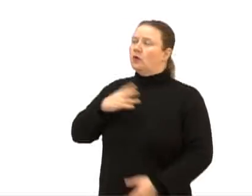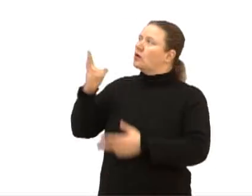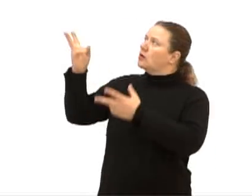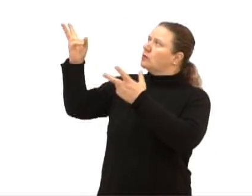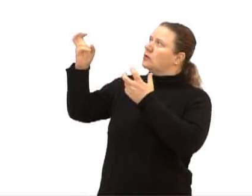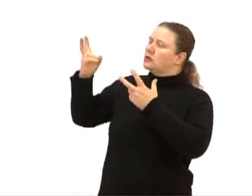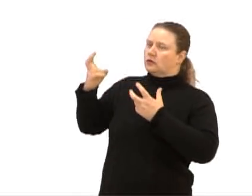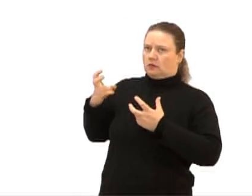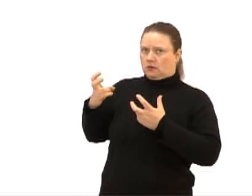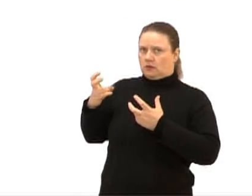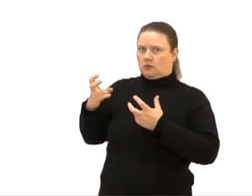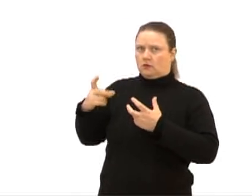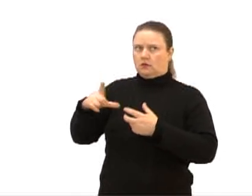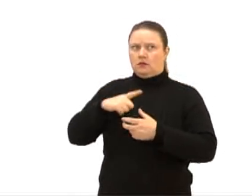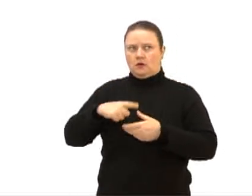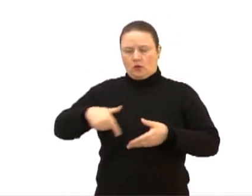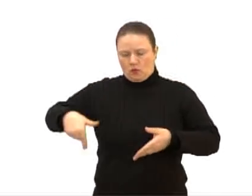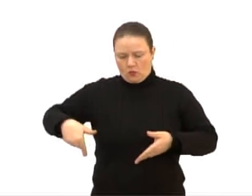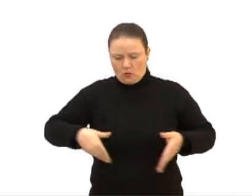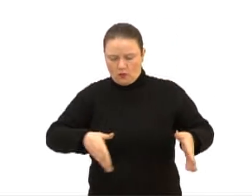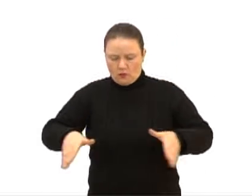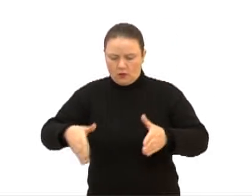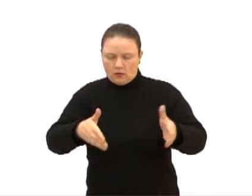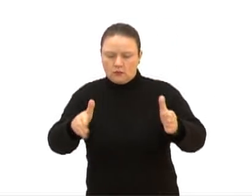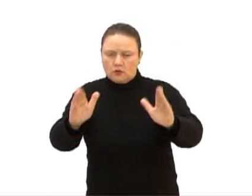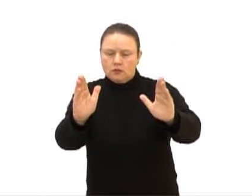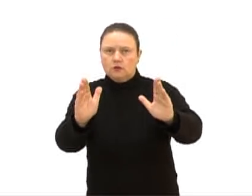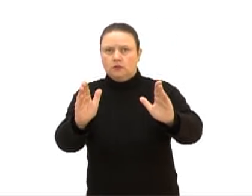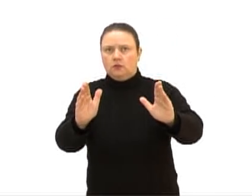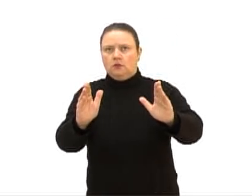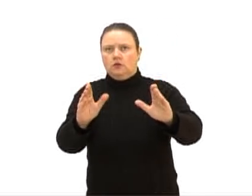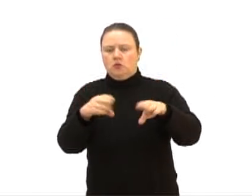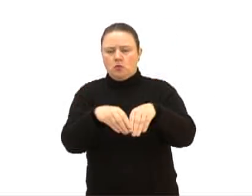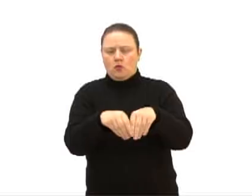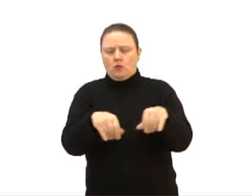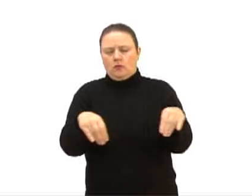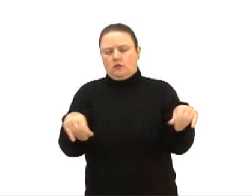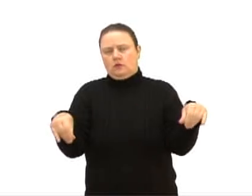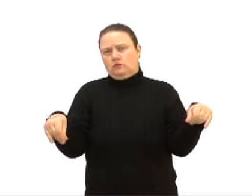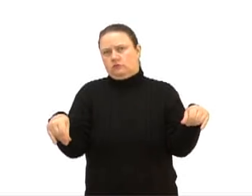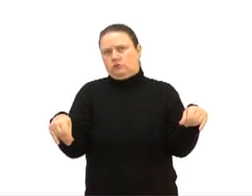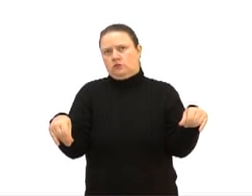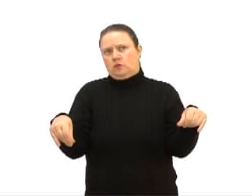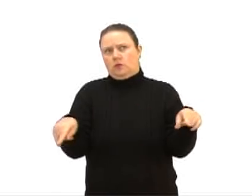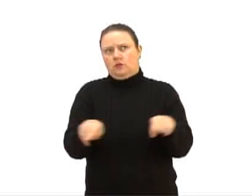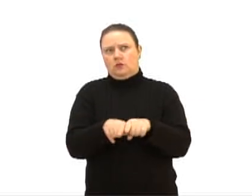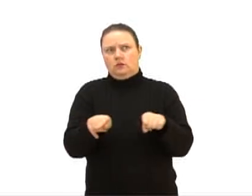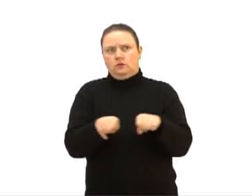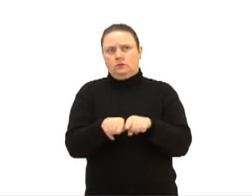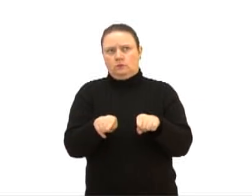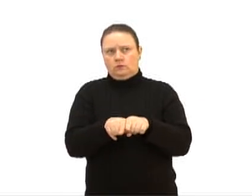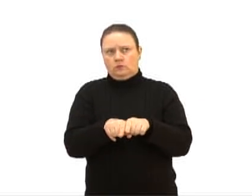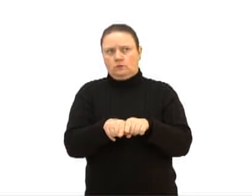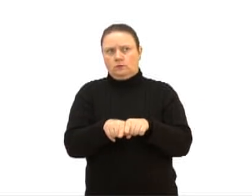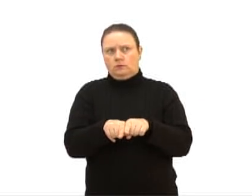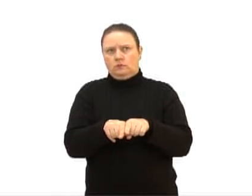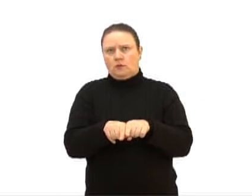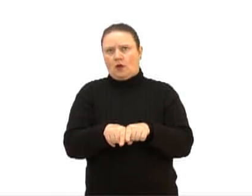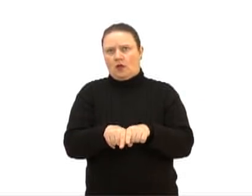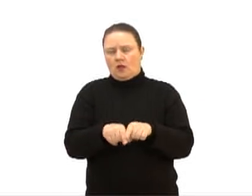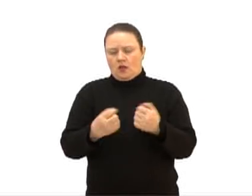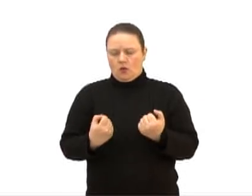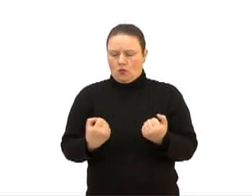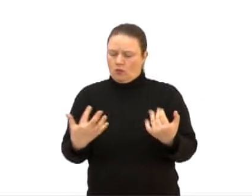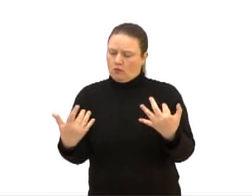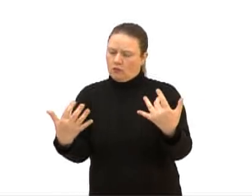nós temos? Uma estrada. Que estrada é essa? É uma estrada de terra, uma vegetação não muito alta, né?